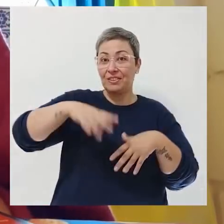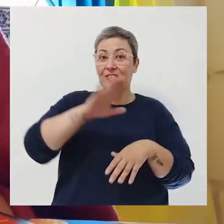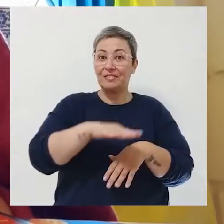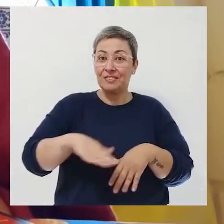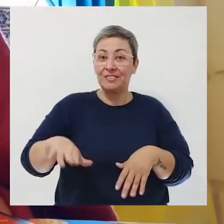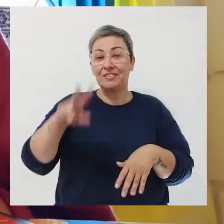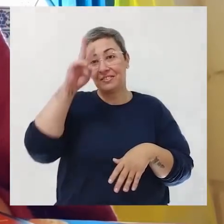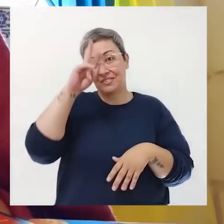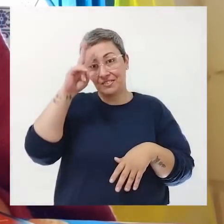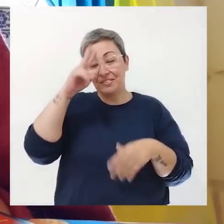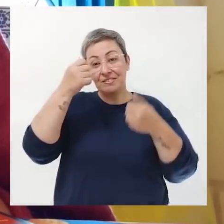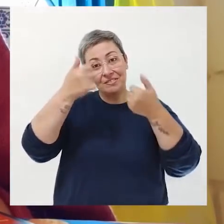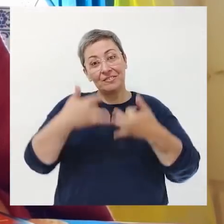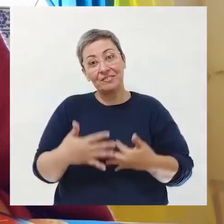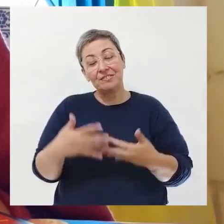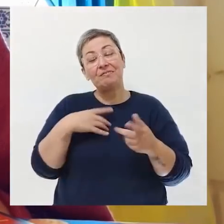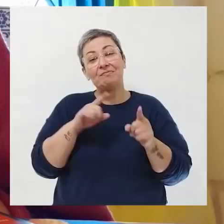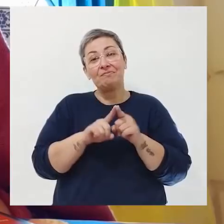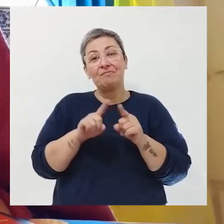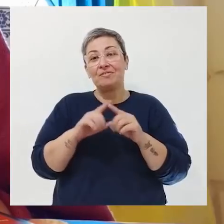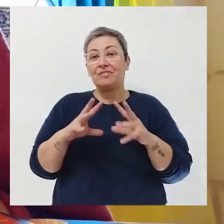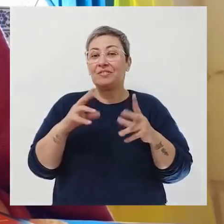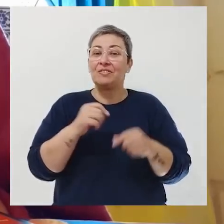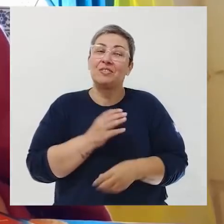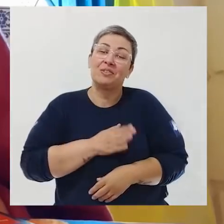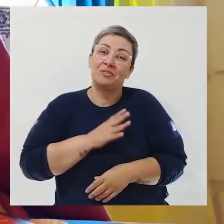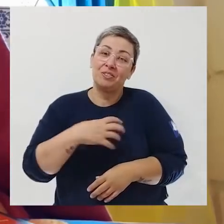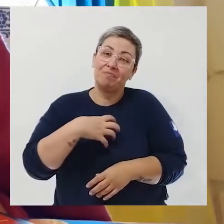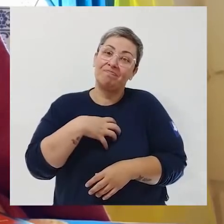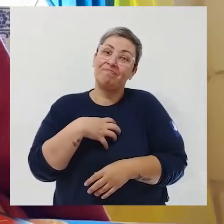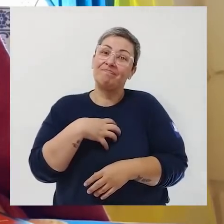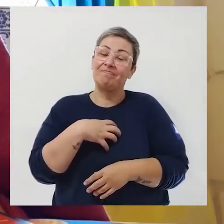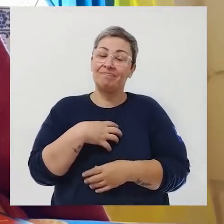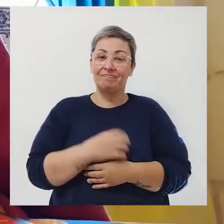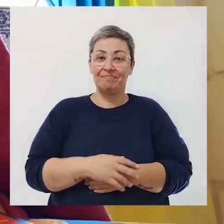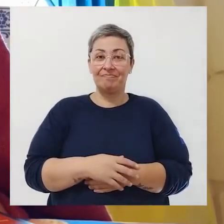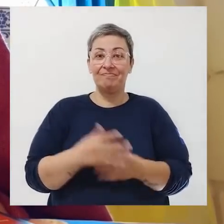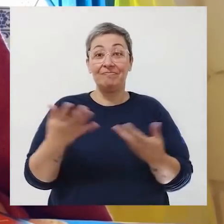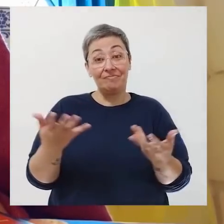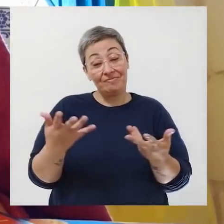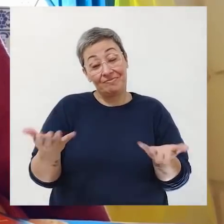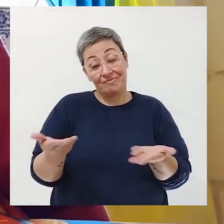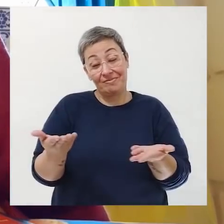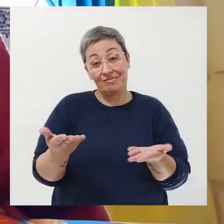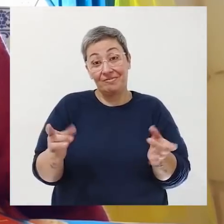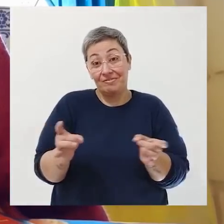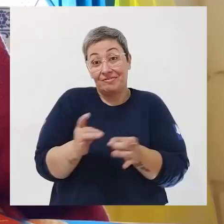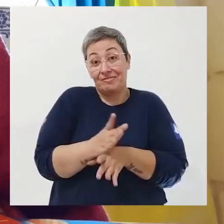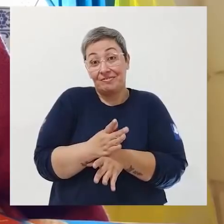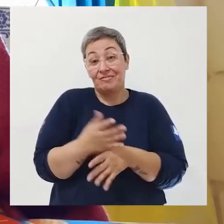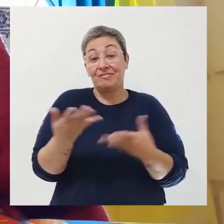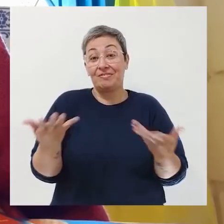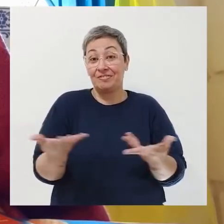esta história para as crianças. Conte, conte com todo o seu coração. E foi o que eu